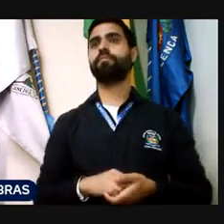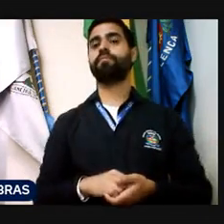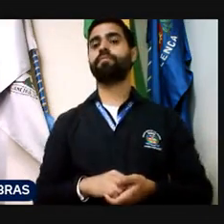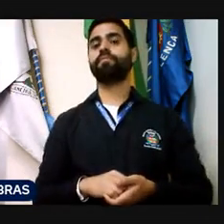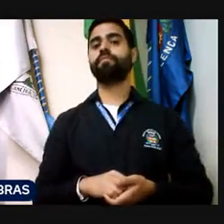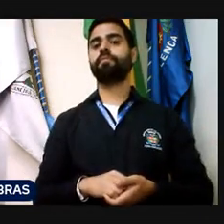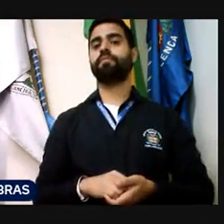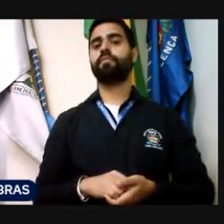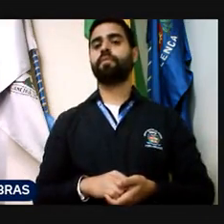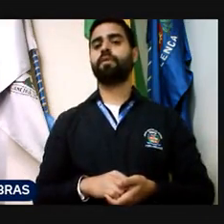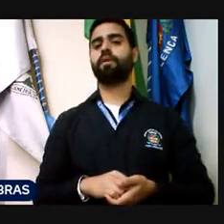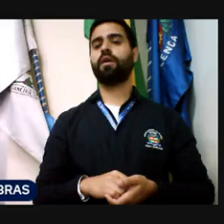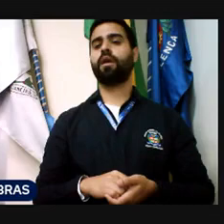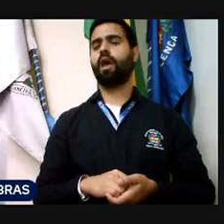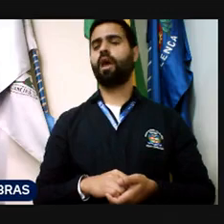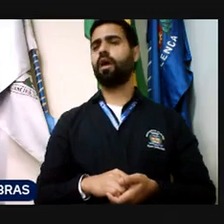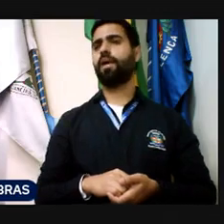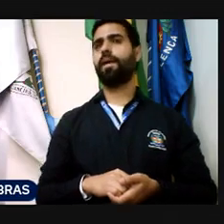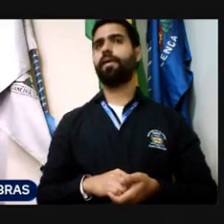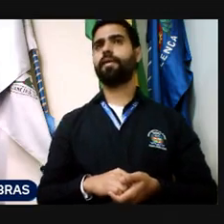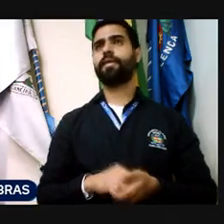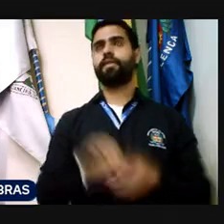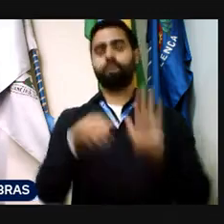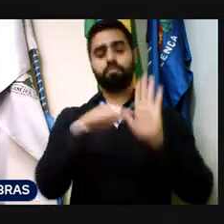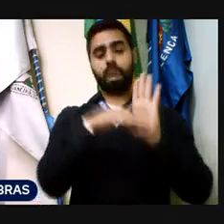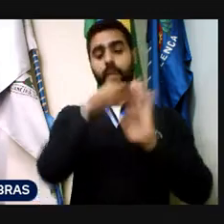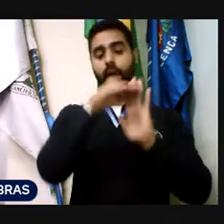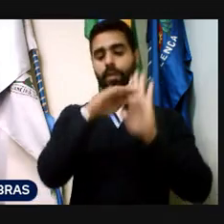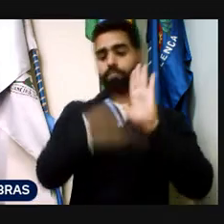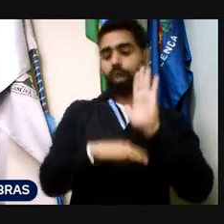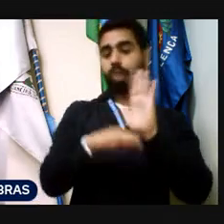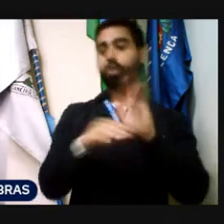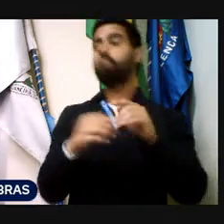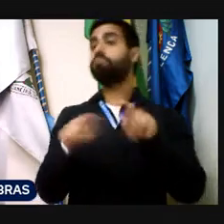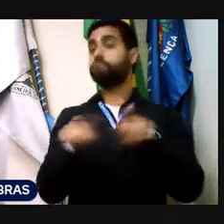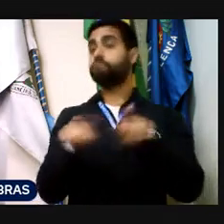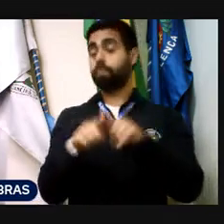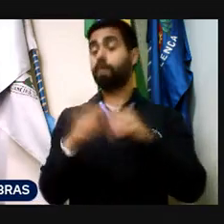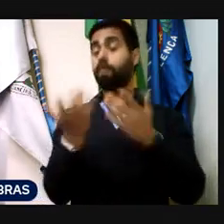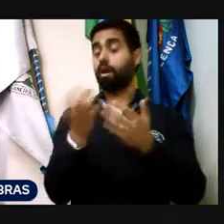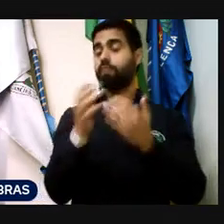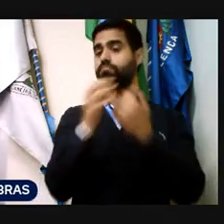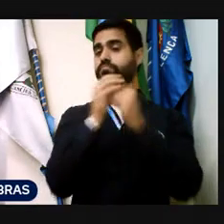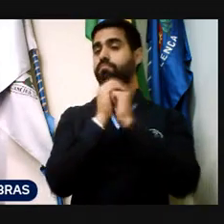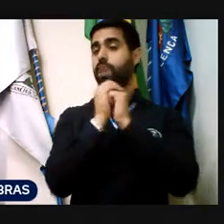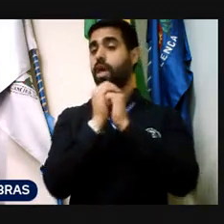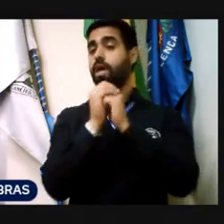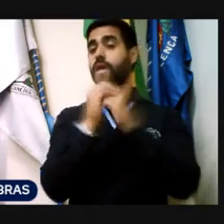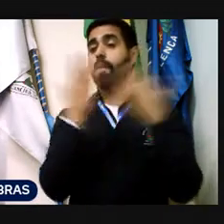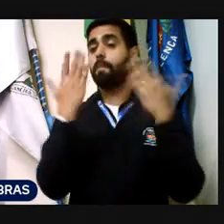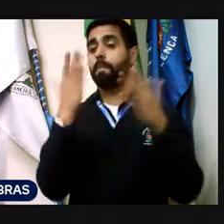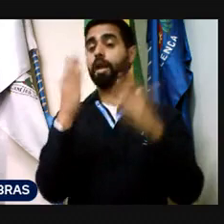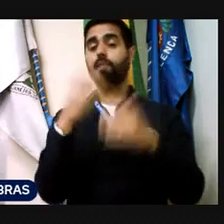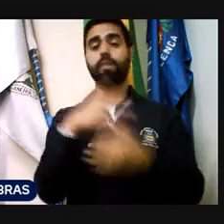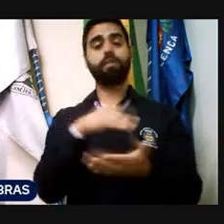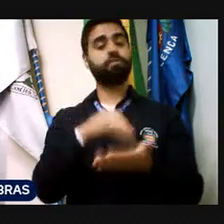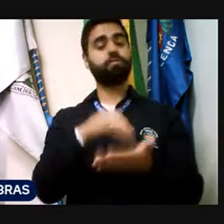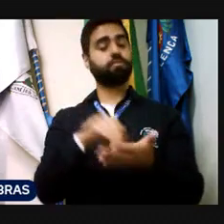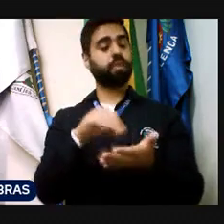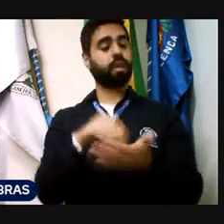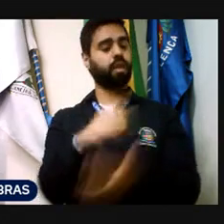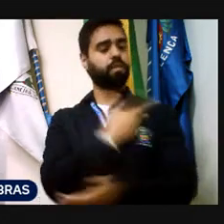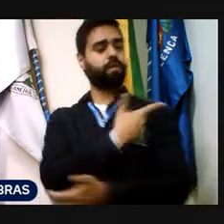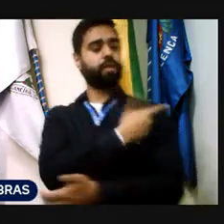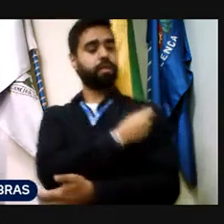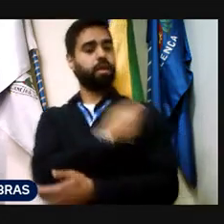Então, quero parabenizar a secretária pelas vacinações, do andamento que nós estamos tendo